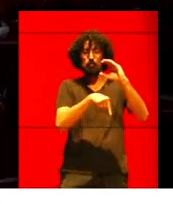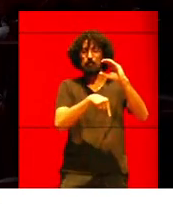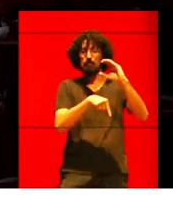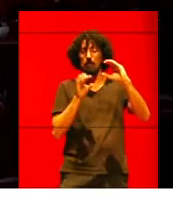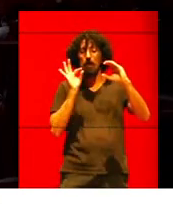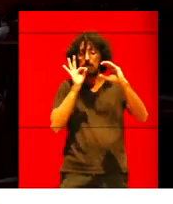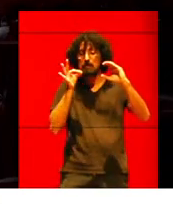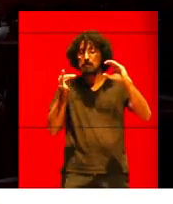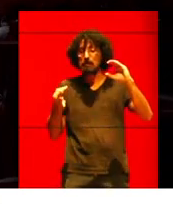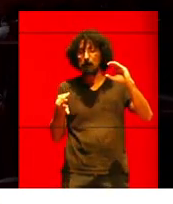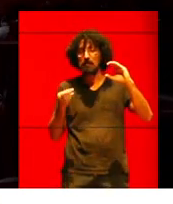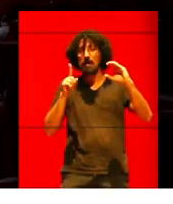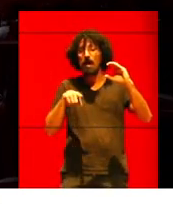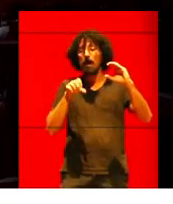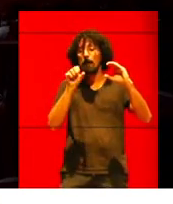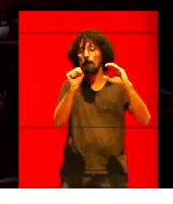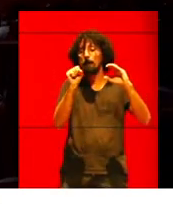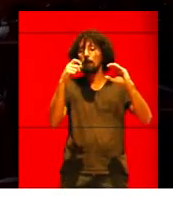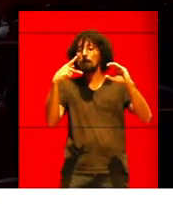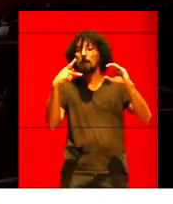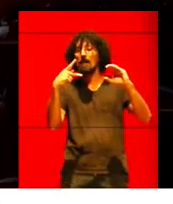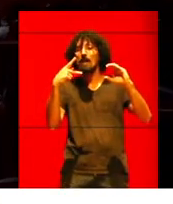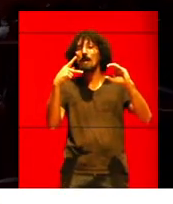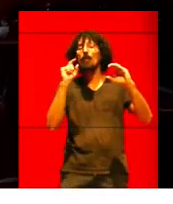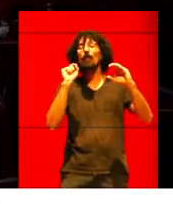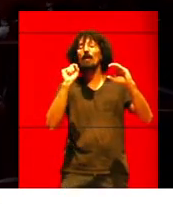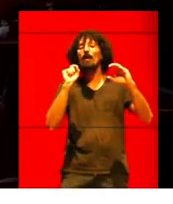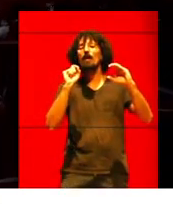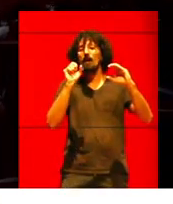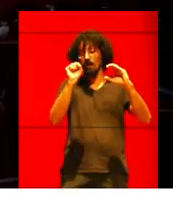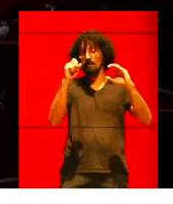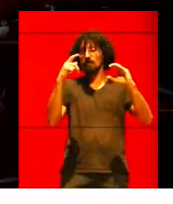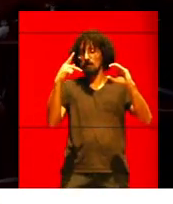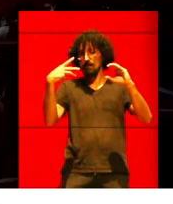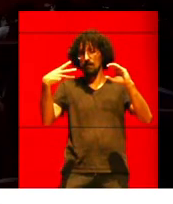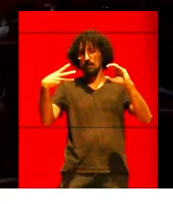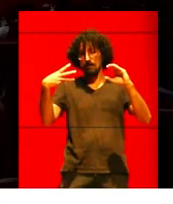Simples, ele vai ser o quê? SP3, SP2 ou SP?